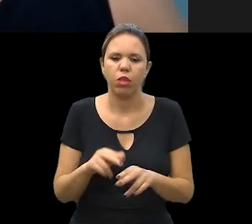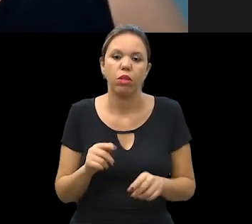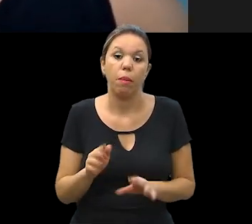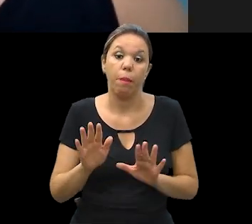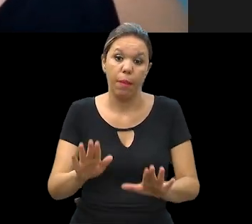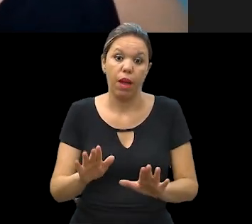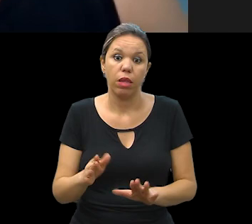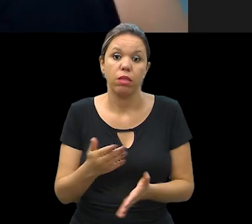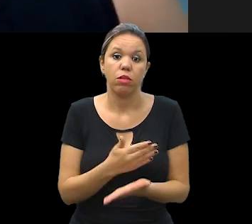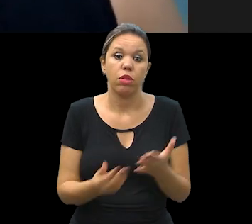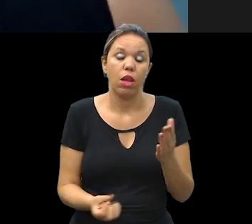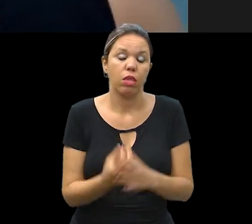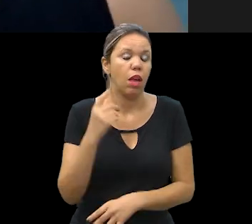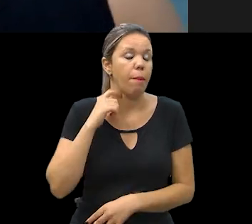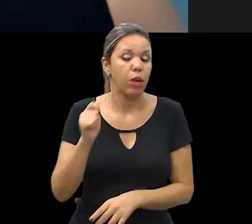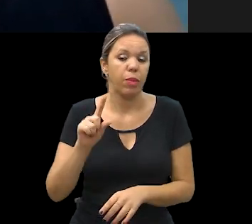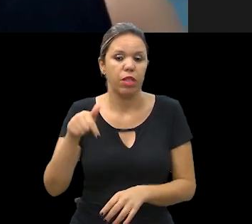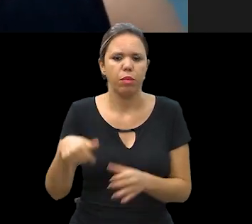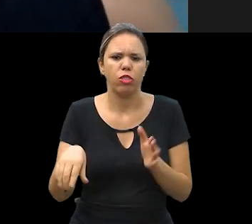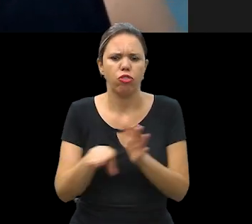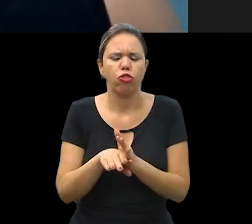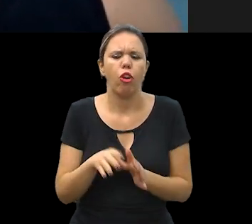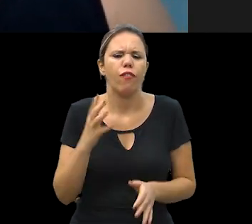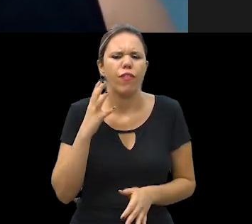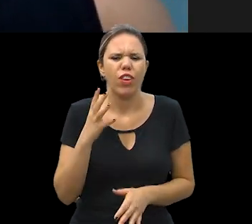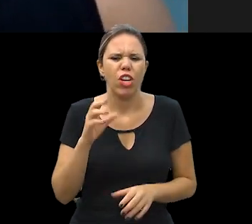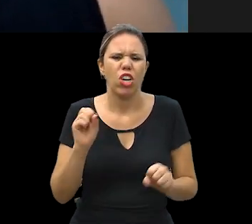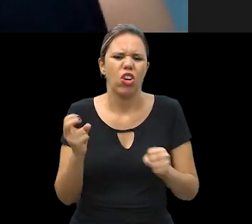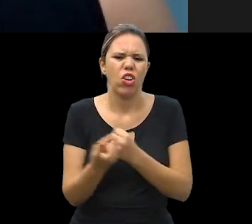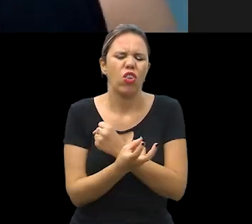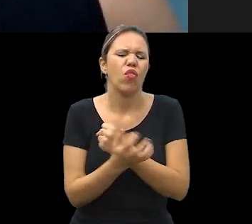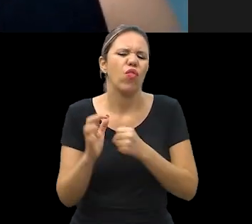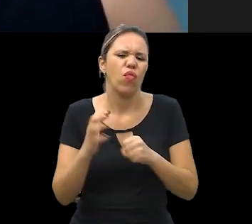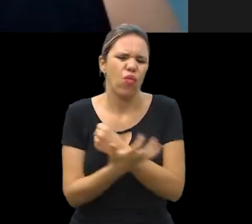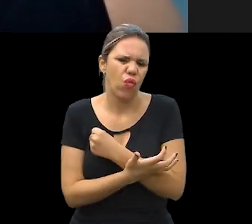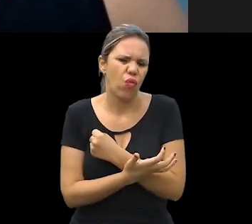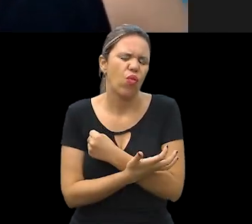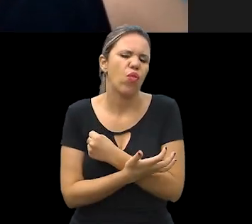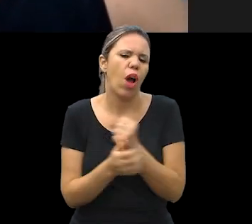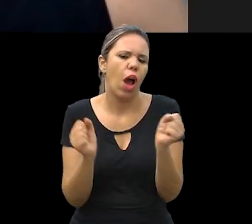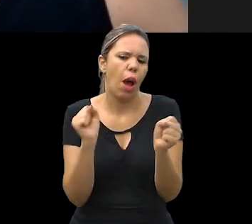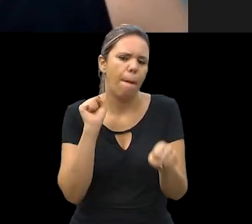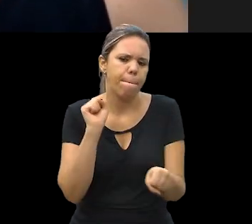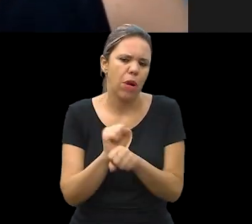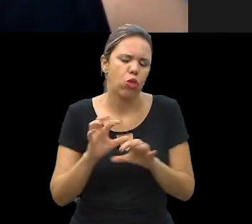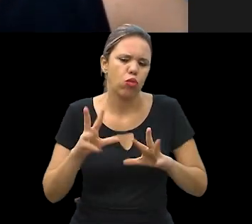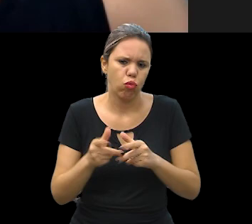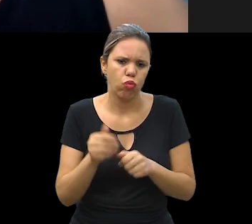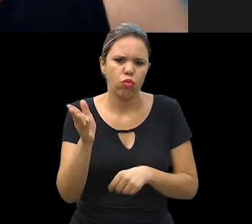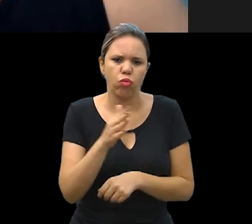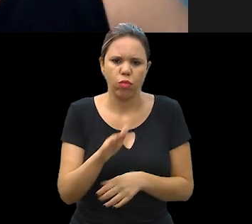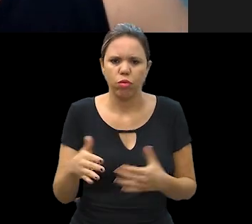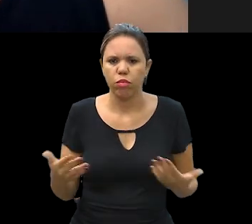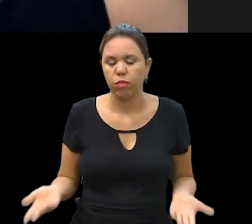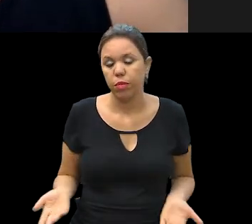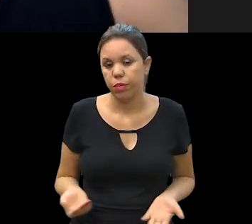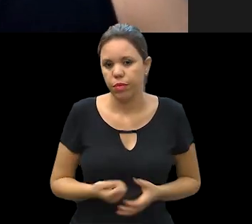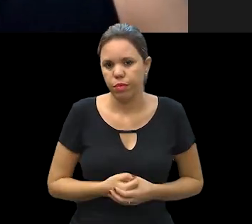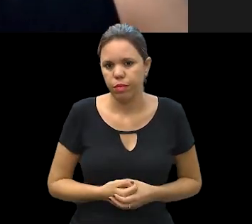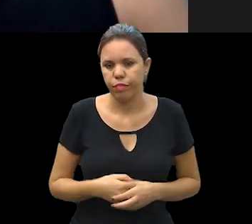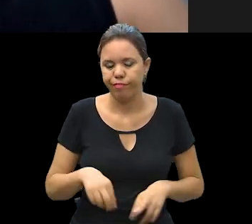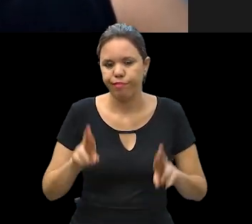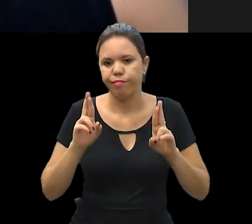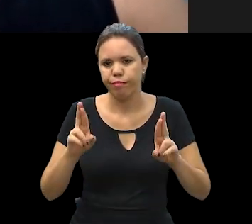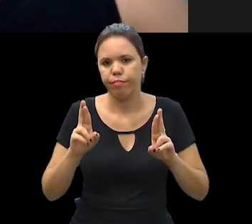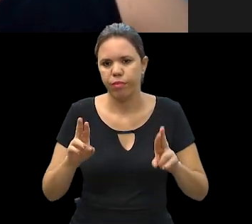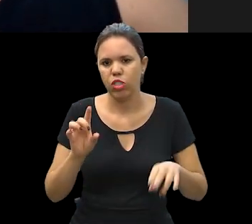acontece em abril, mas aí em fevereiro veio a notícia do vírus, e aí travou tudo, começou os cancelamentos.